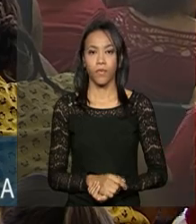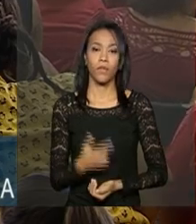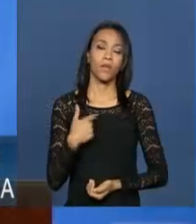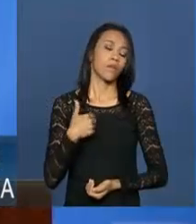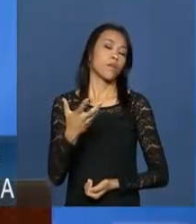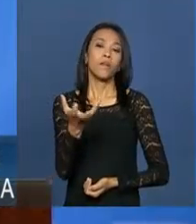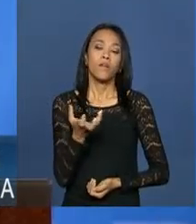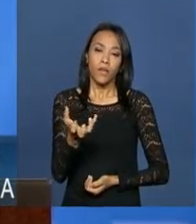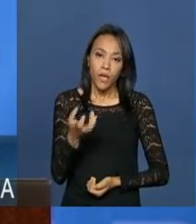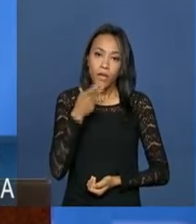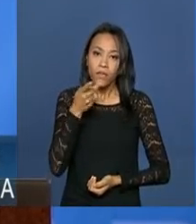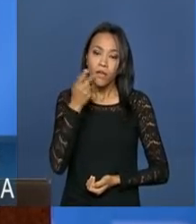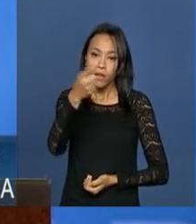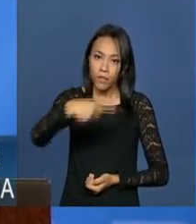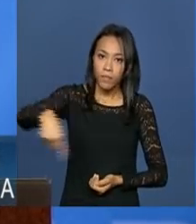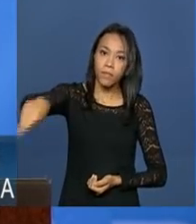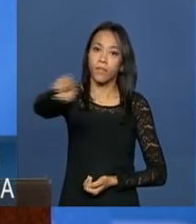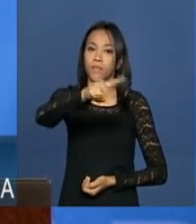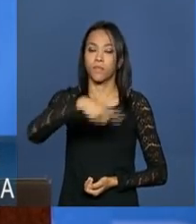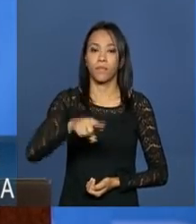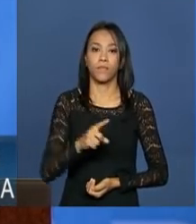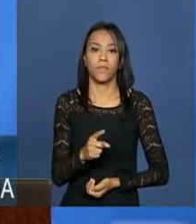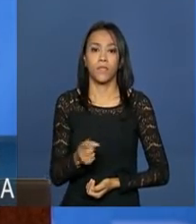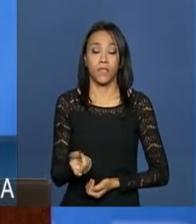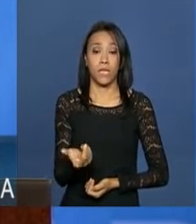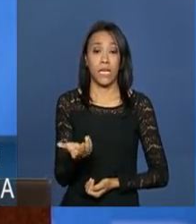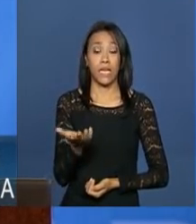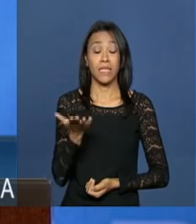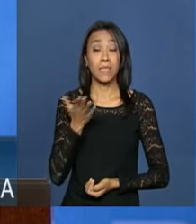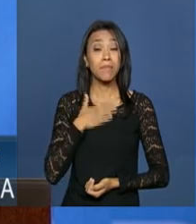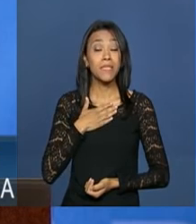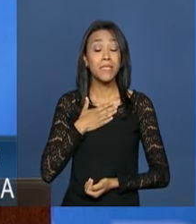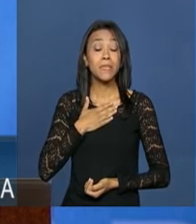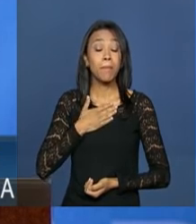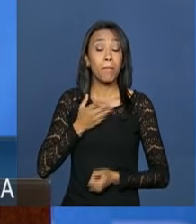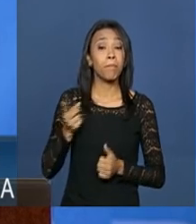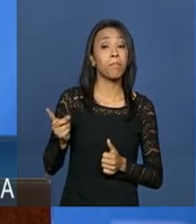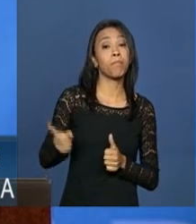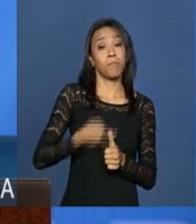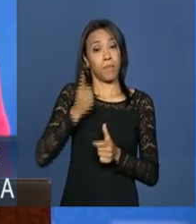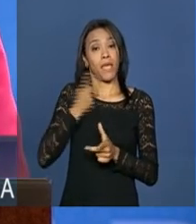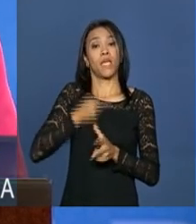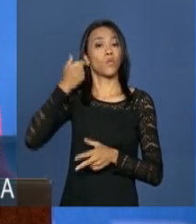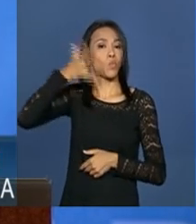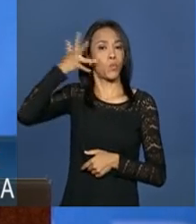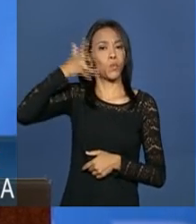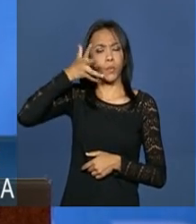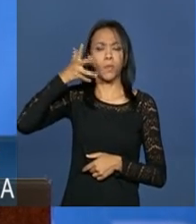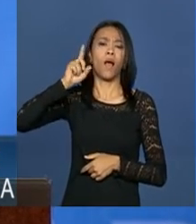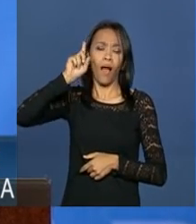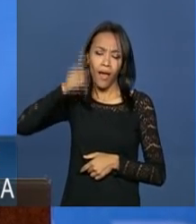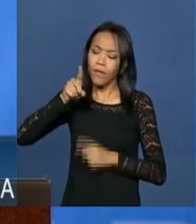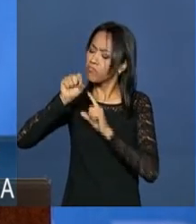Queria dizer para vocês que as minhas primeiras palavras só podem